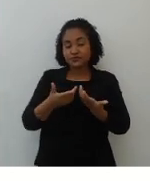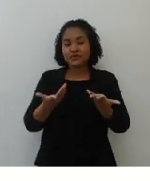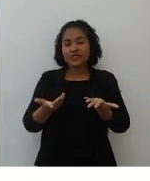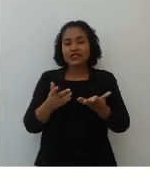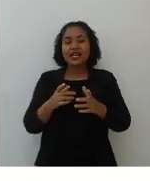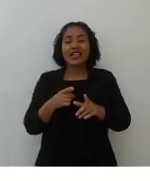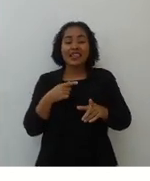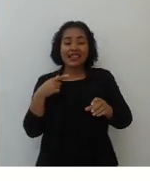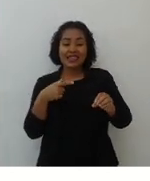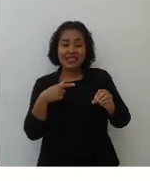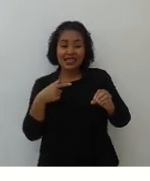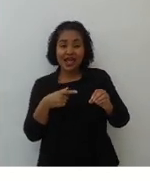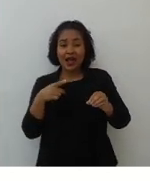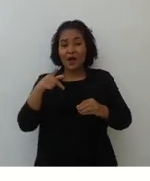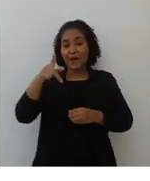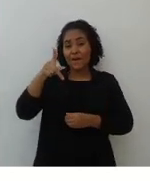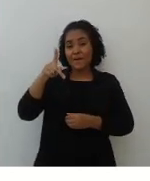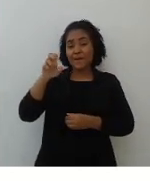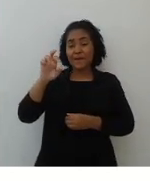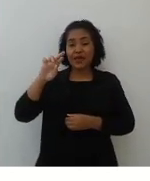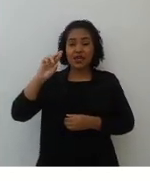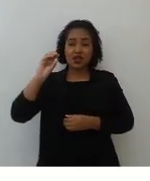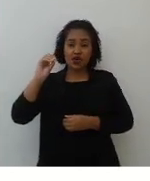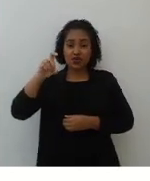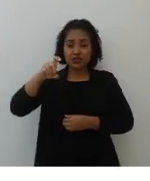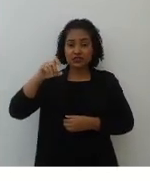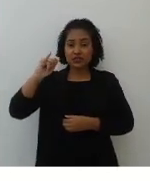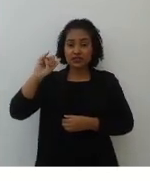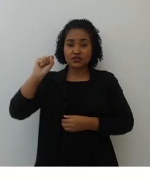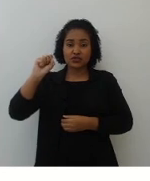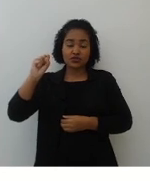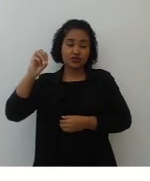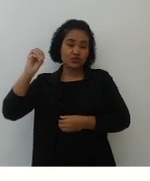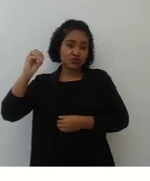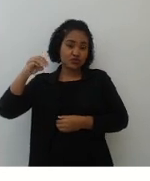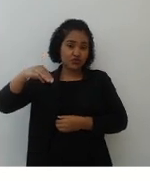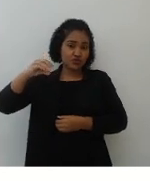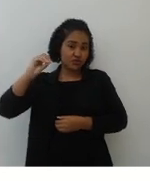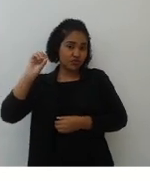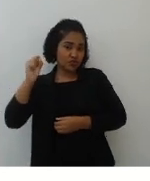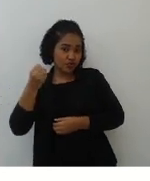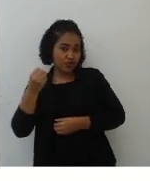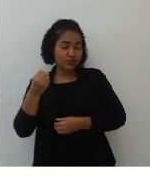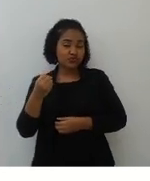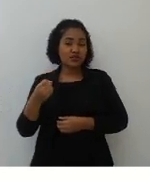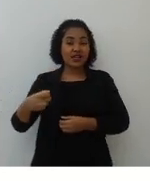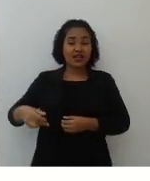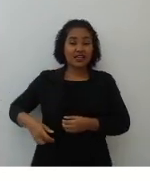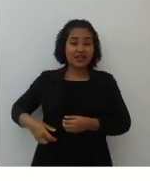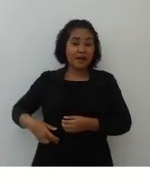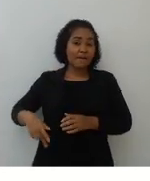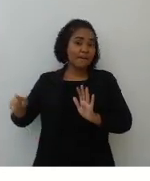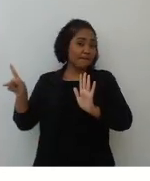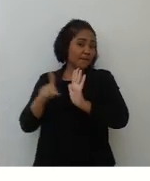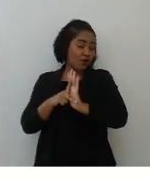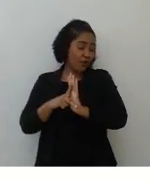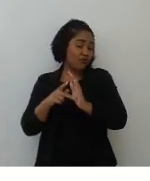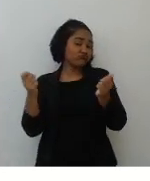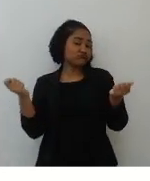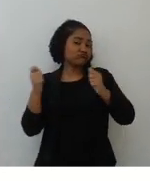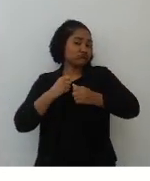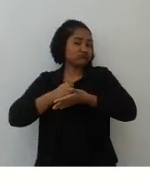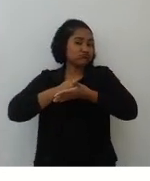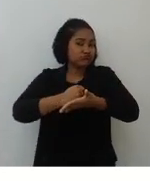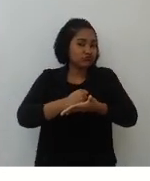Essas organelas, os peroxissomos, elas são bem abundantes nas células do fígado e dos rins, pois ajudam na oxidação de